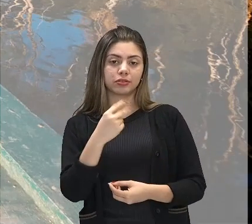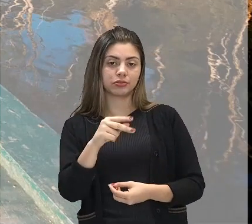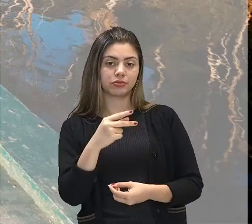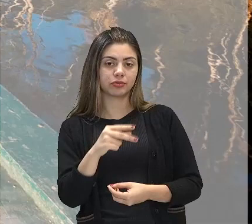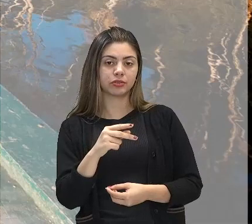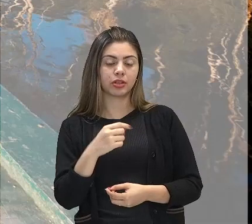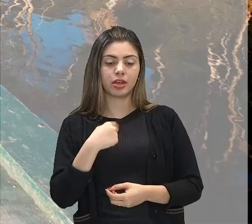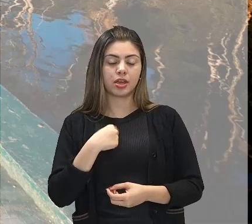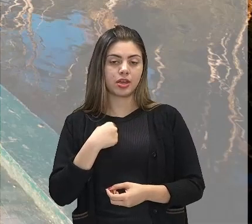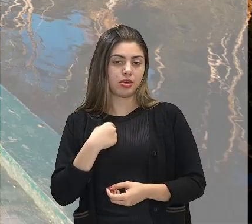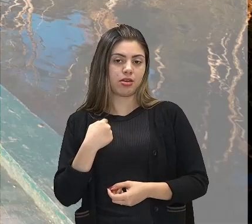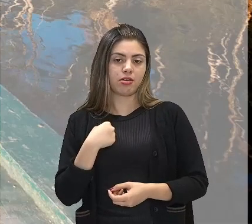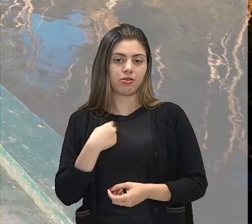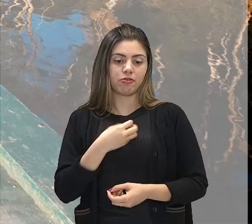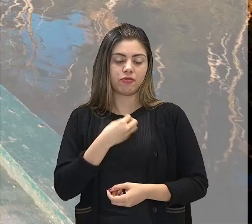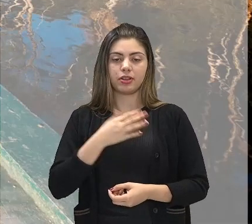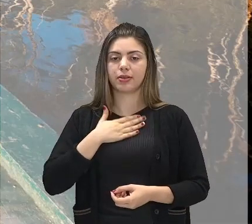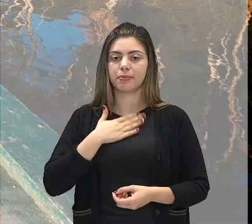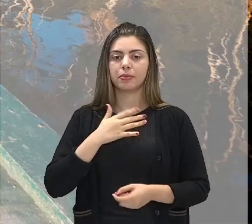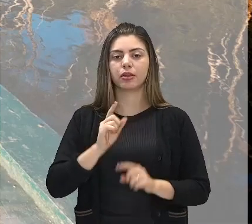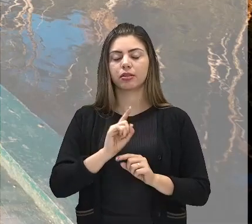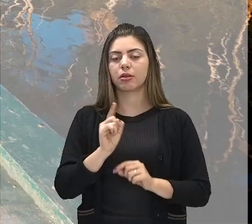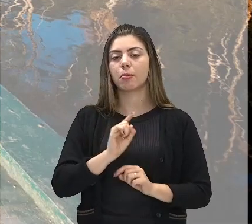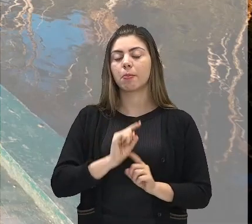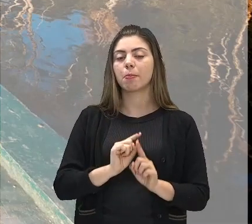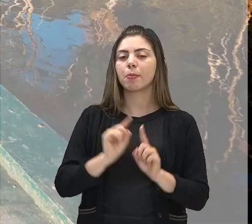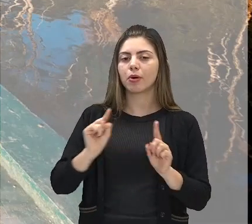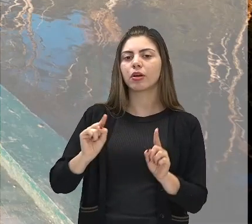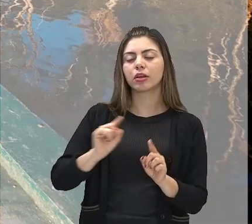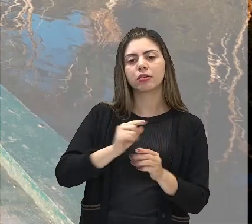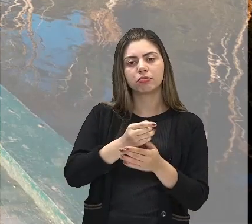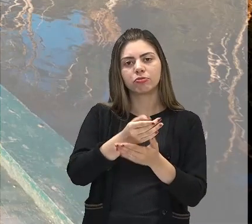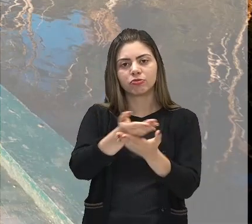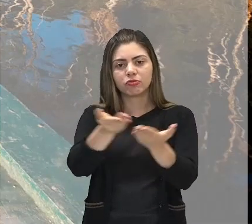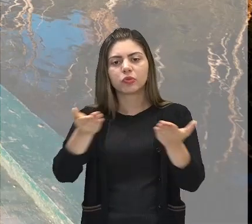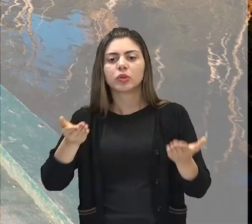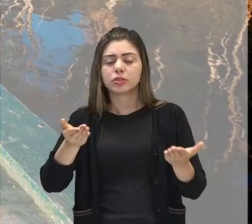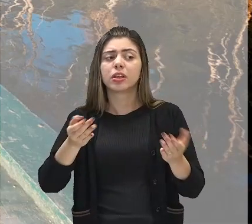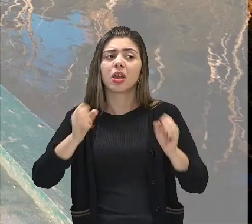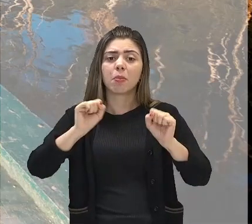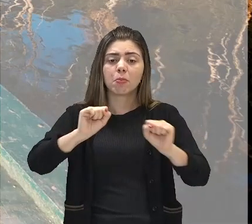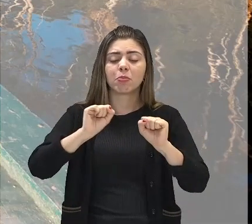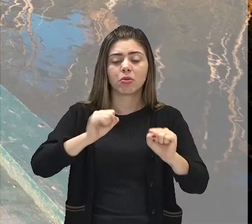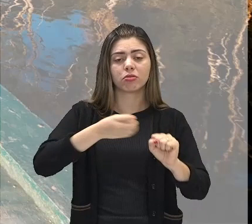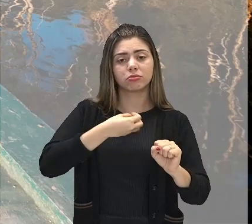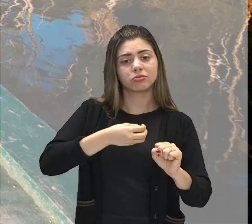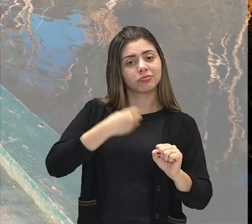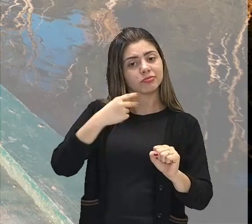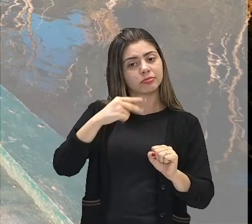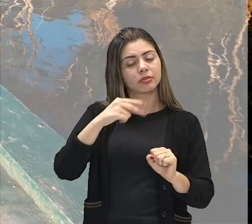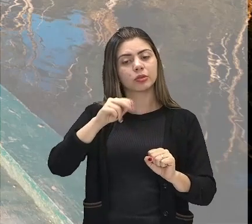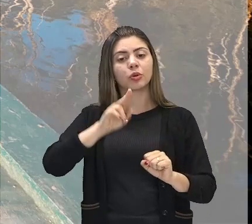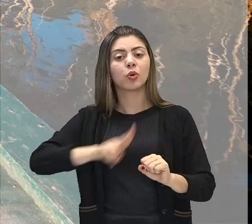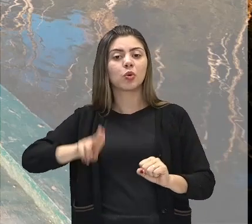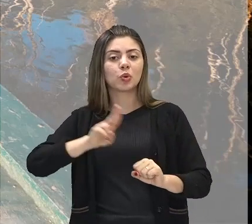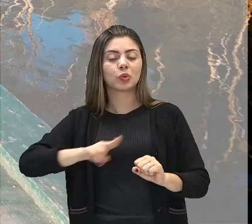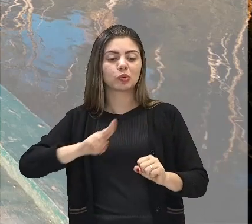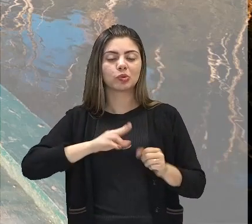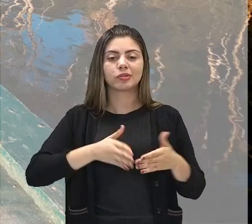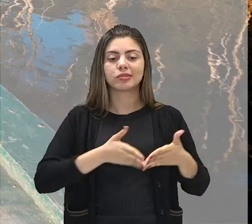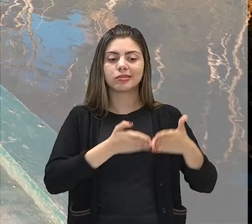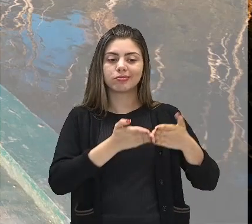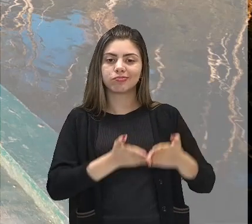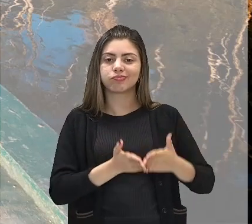parte da minha prática real, mas eu tenho certeza que muitos de vocês utilizam esse meio de transporte para chegar